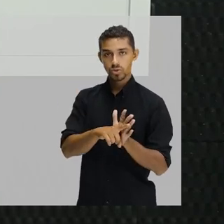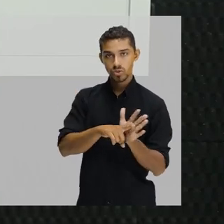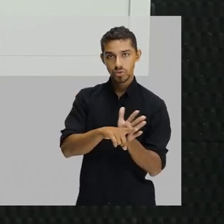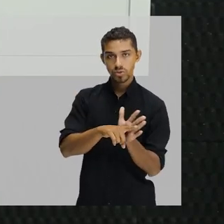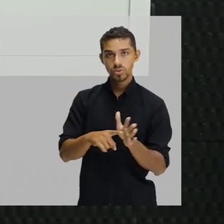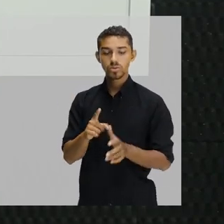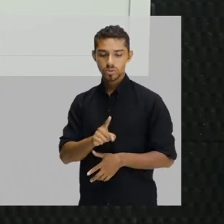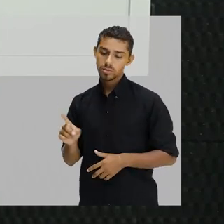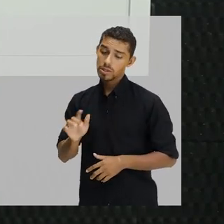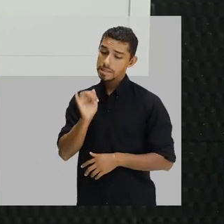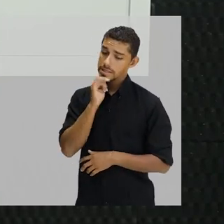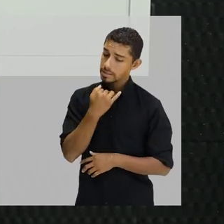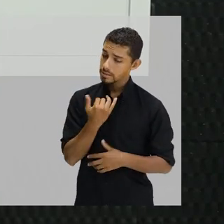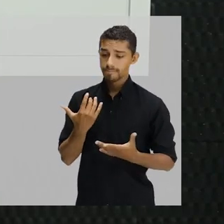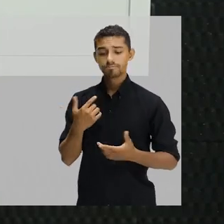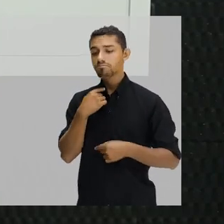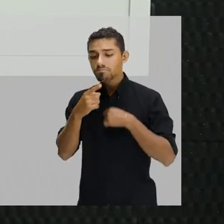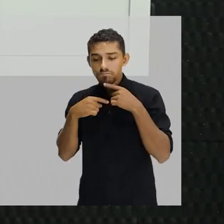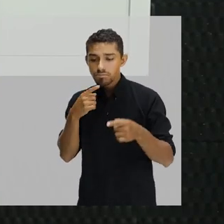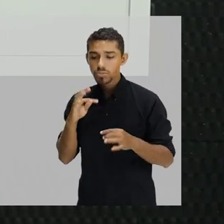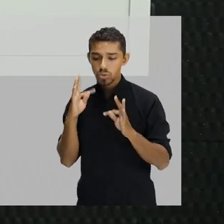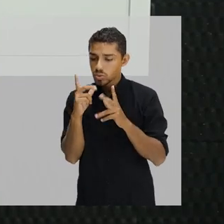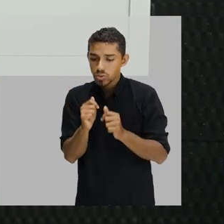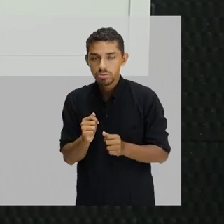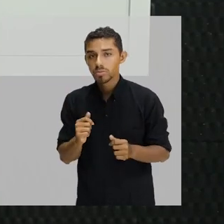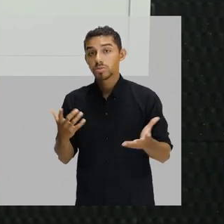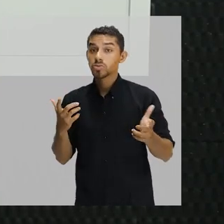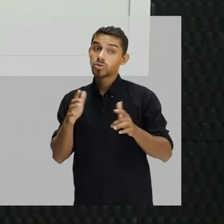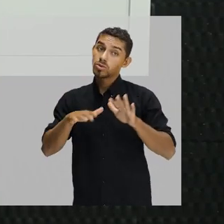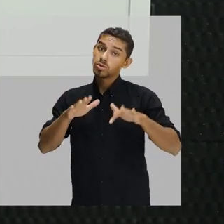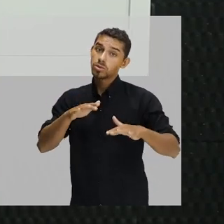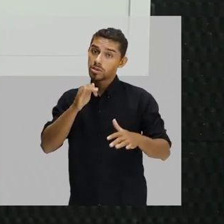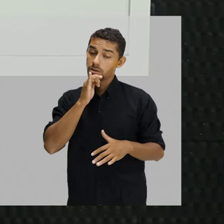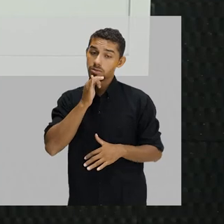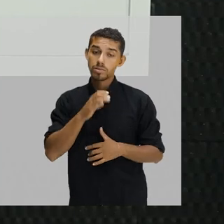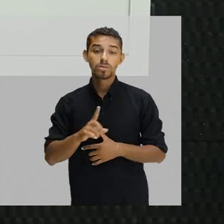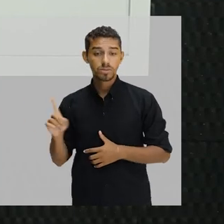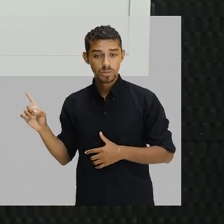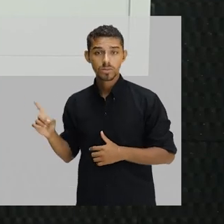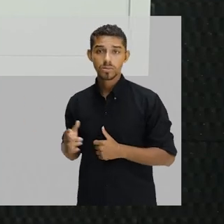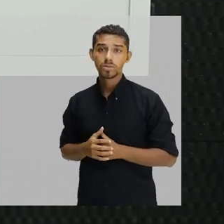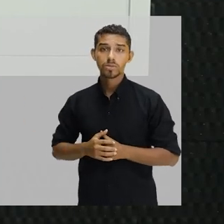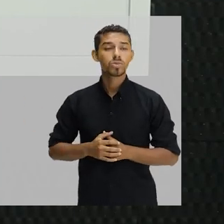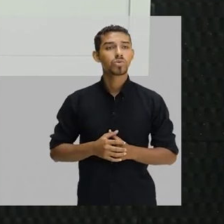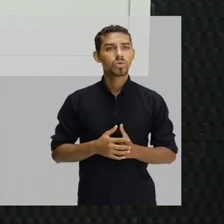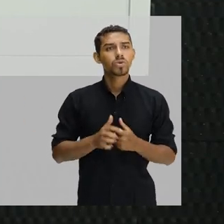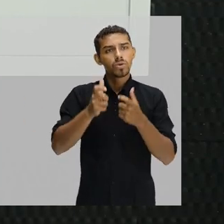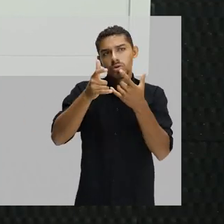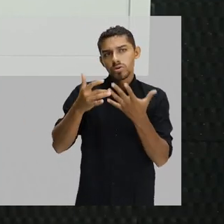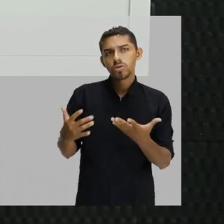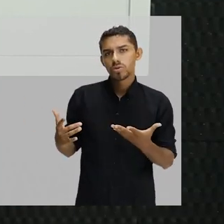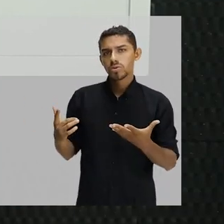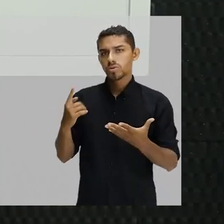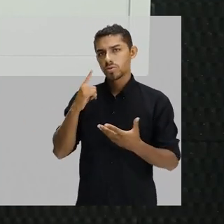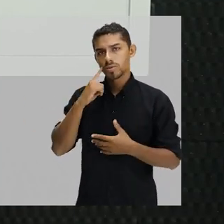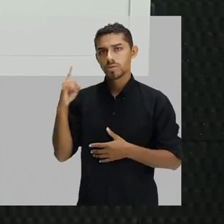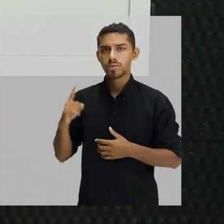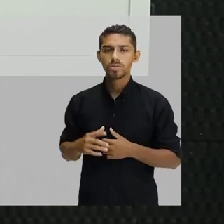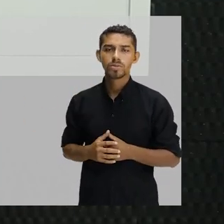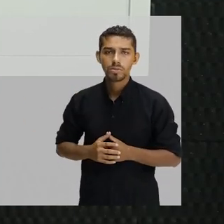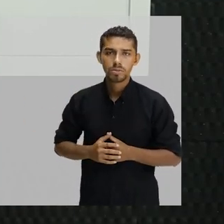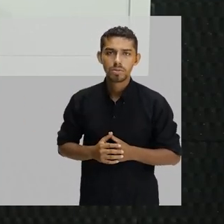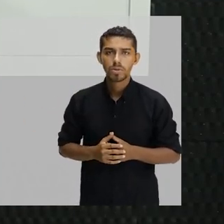isso. Infelizmente, não dá para falar de todas. Temos a alteridade ali do Levinas também. Como eu já falei, o utilitarismo, Jeremy